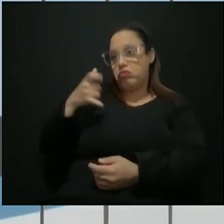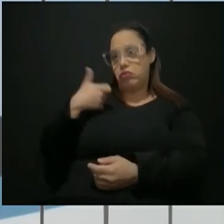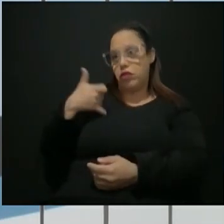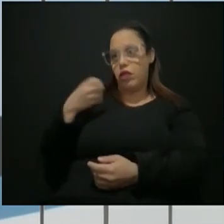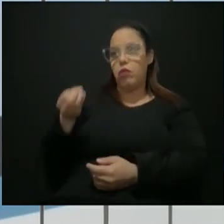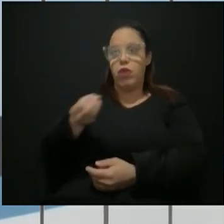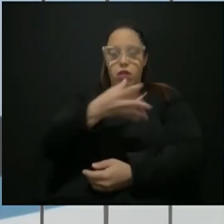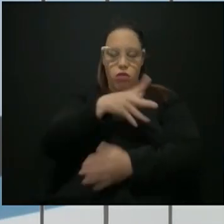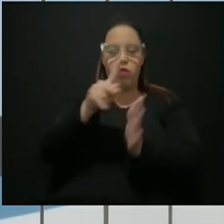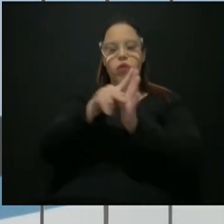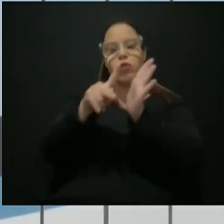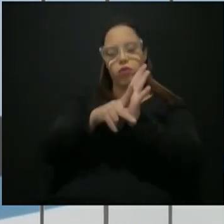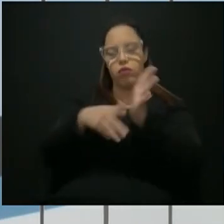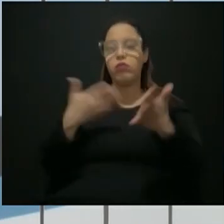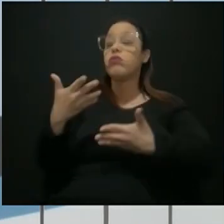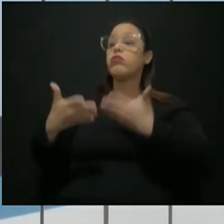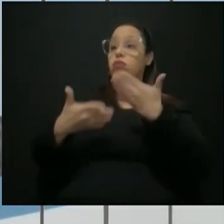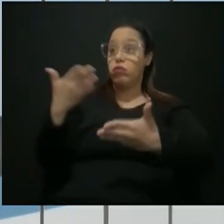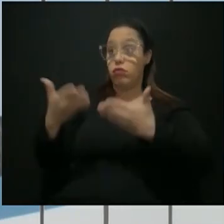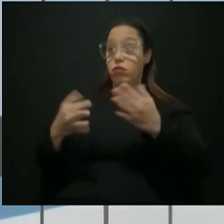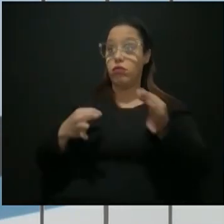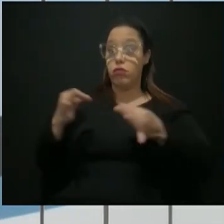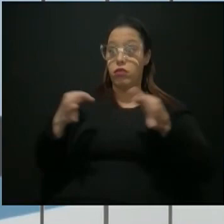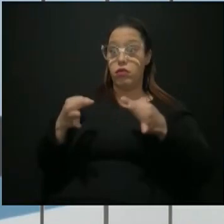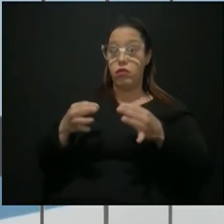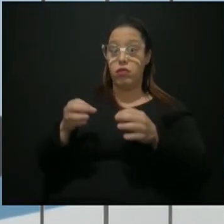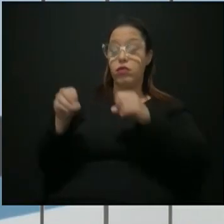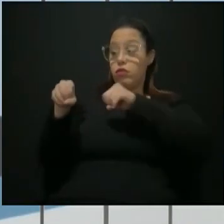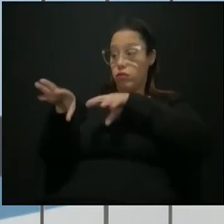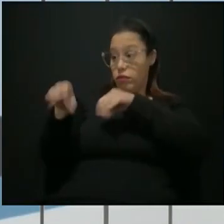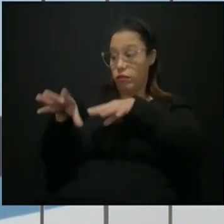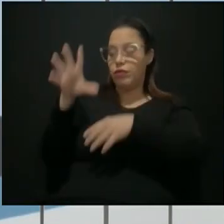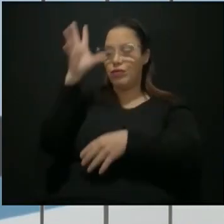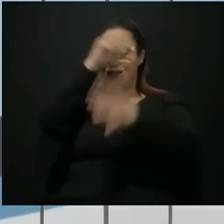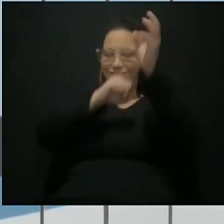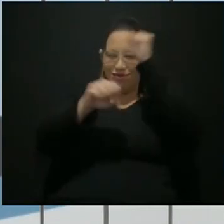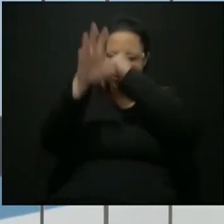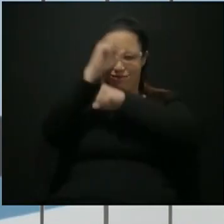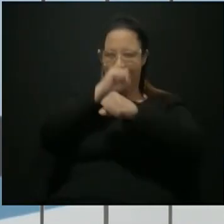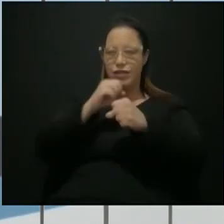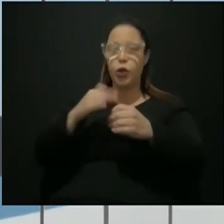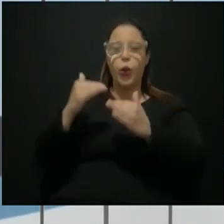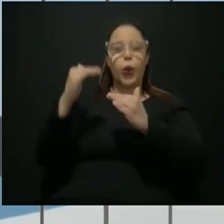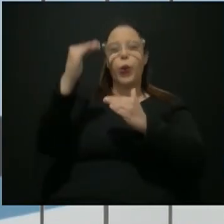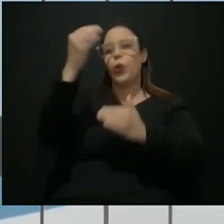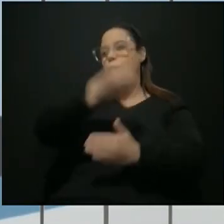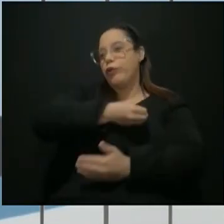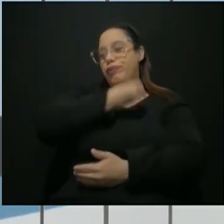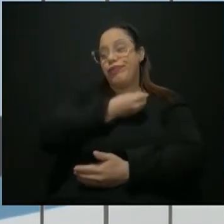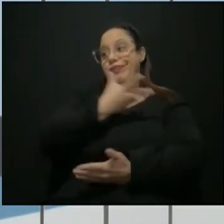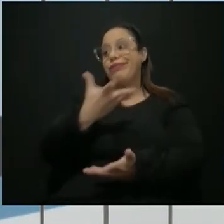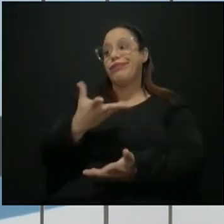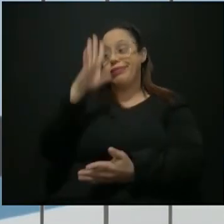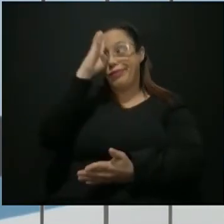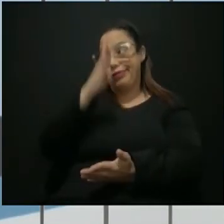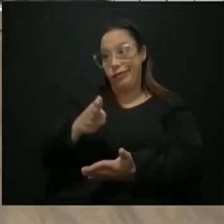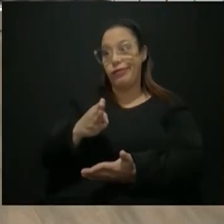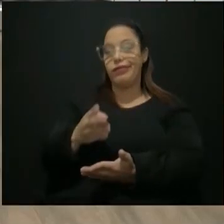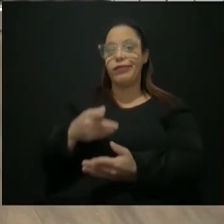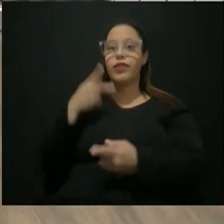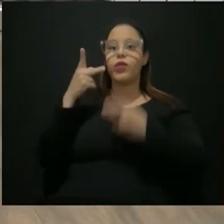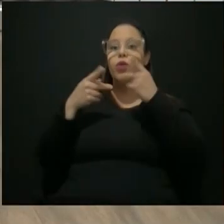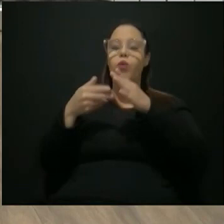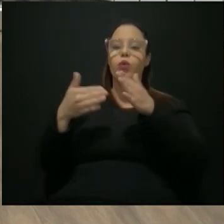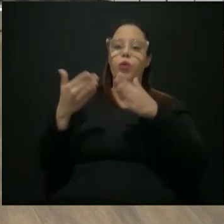né? Esse é um ensinamento que a gente vai aprendendo também ao longo da vida, né? Principalmente, como eu disse no bloco anterior,